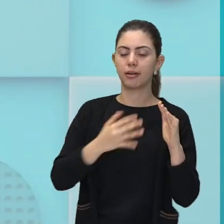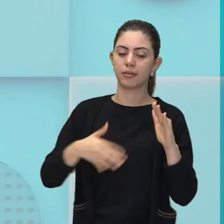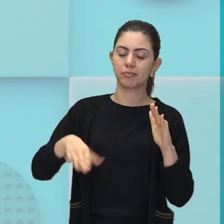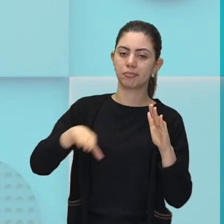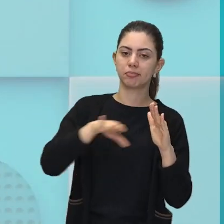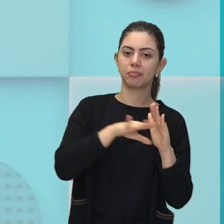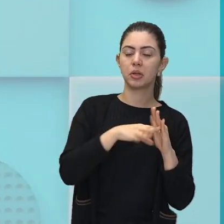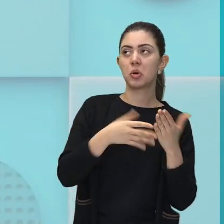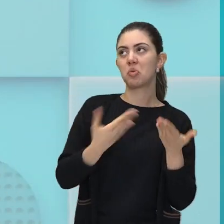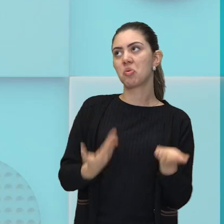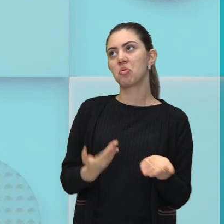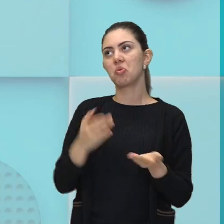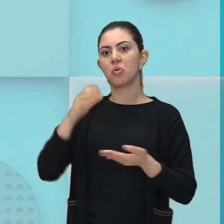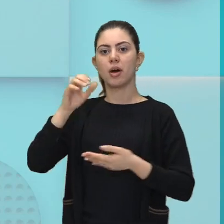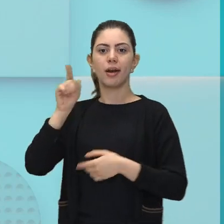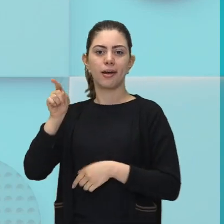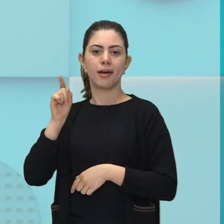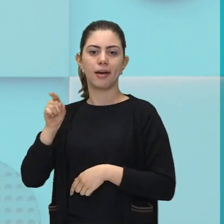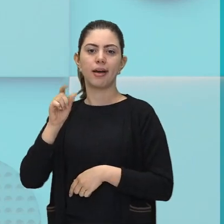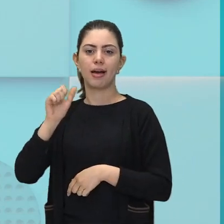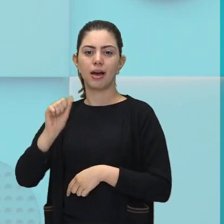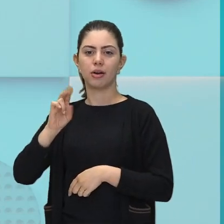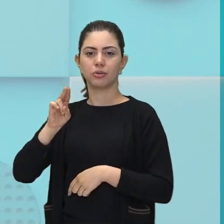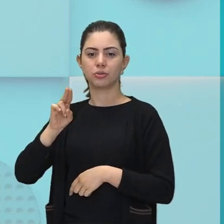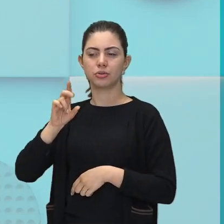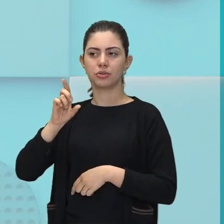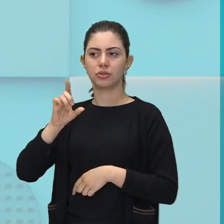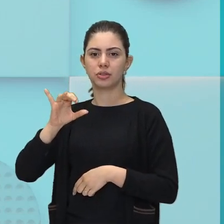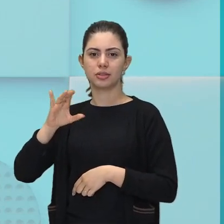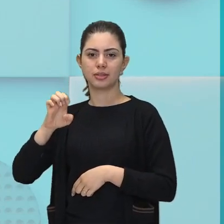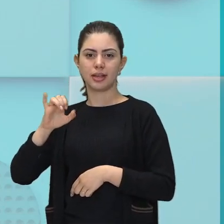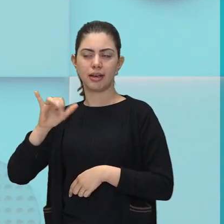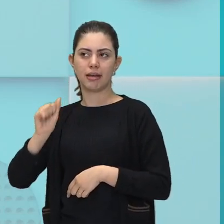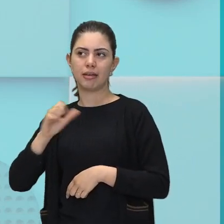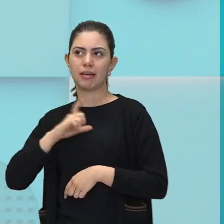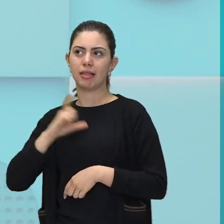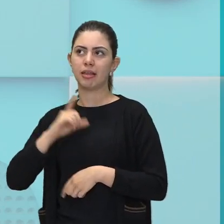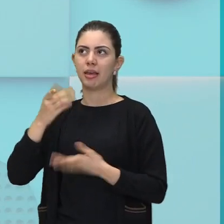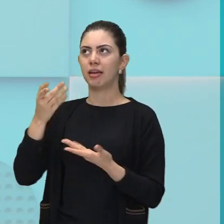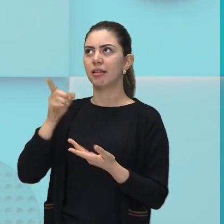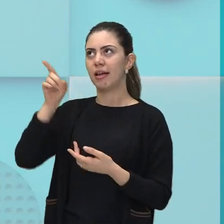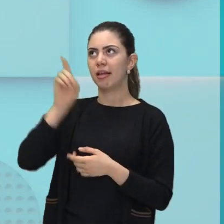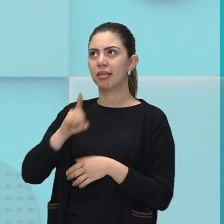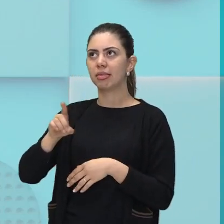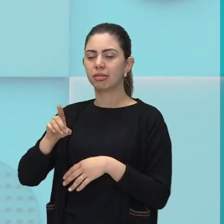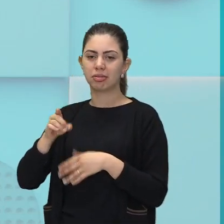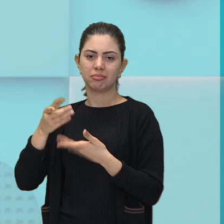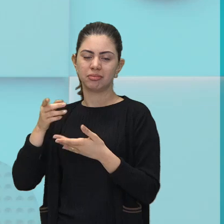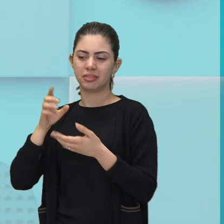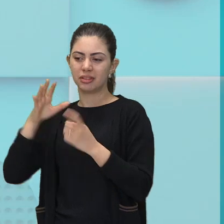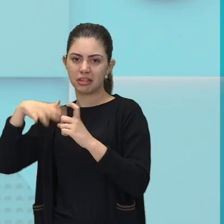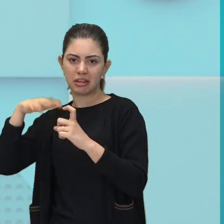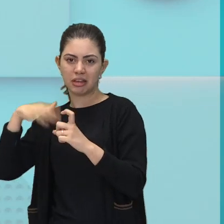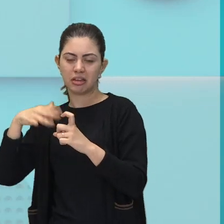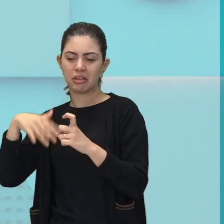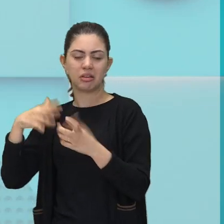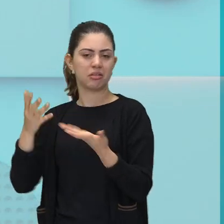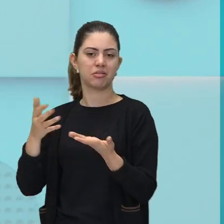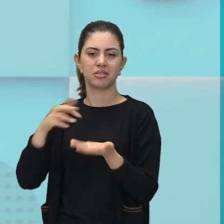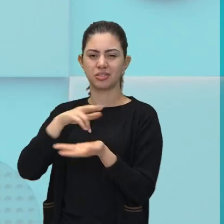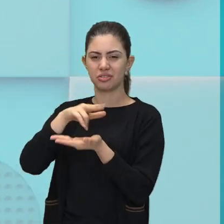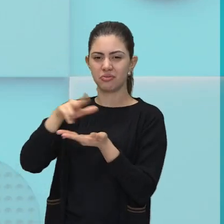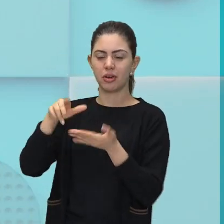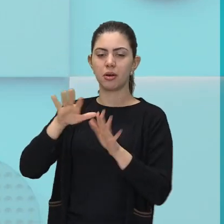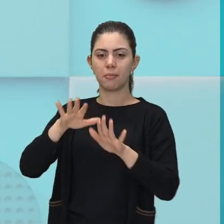fúria de Poseidon, que não o deixa voltar, e ele passa anos passando por provações até chegar em casa. É uma narrativa, mas ela é